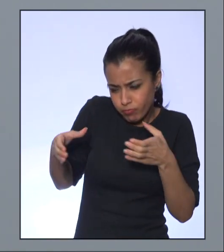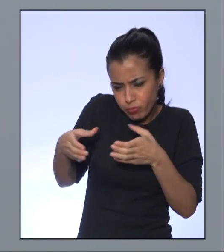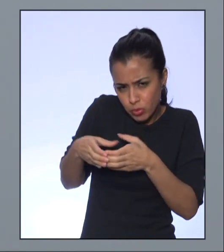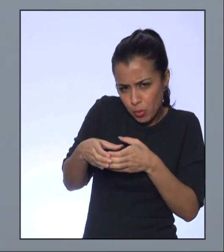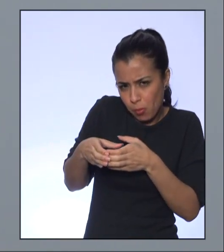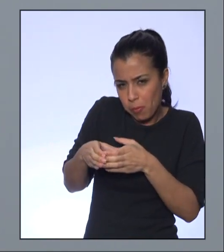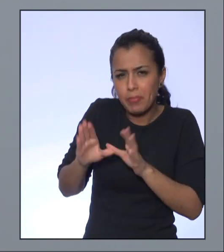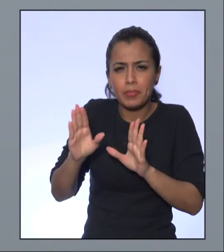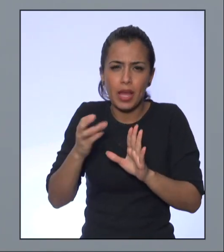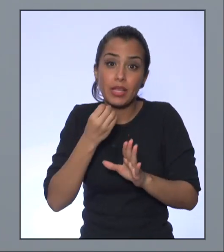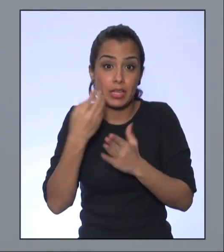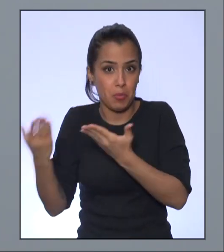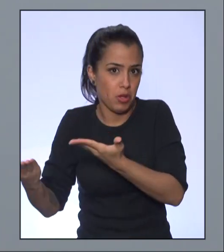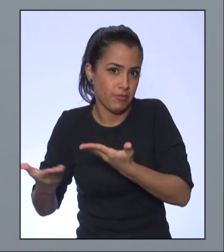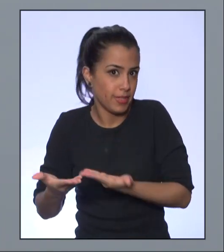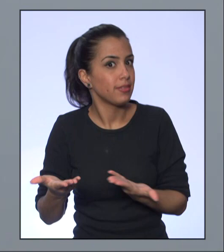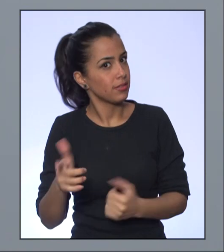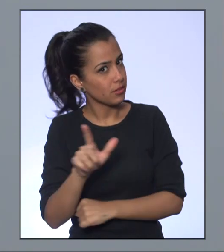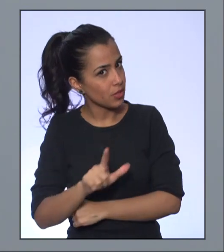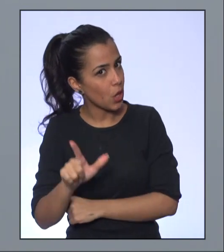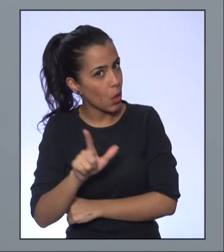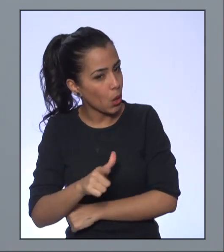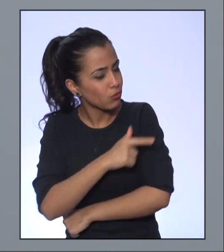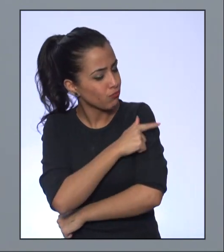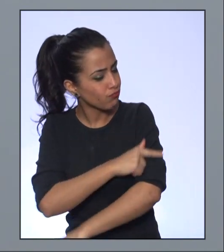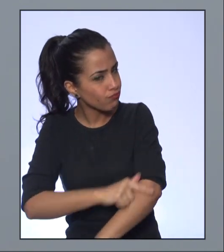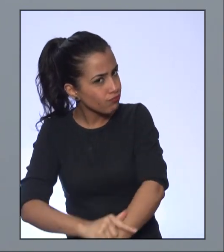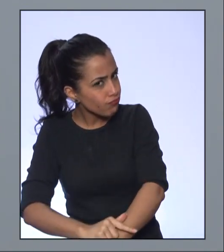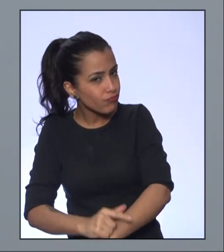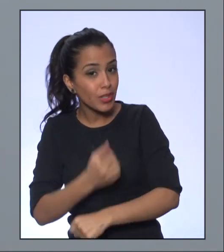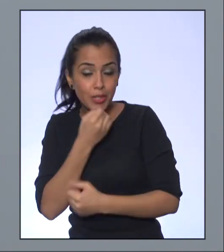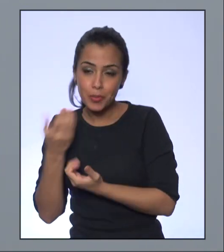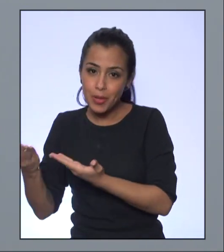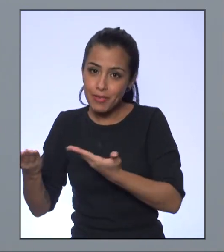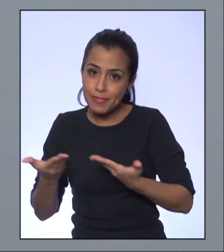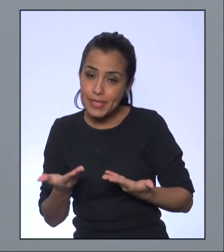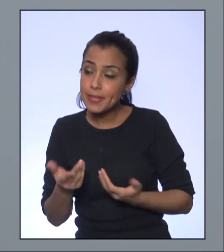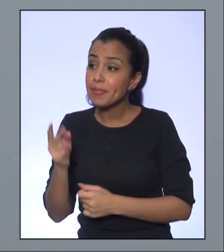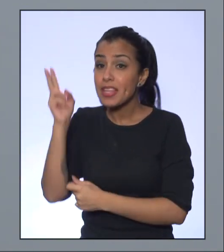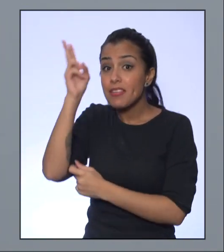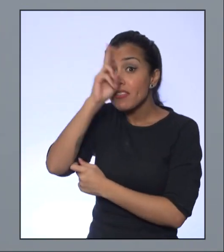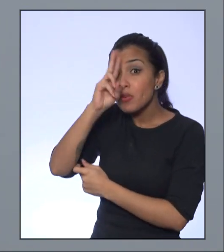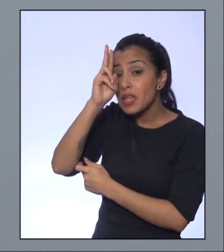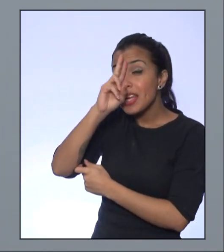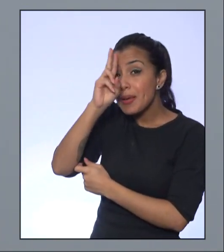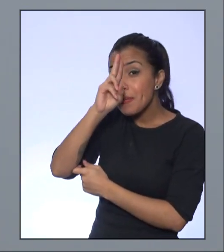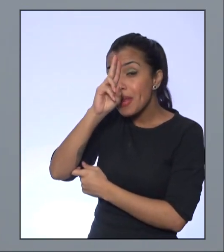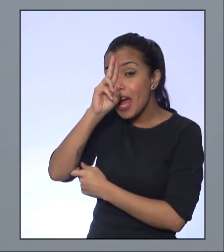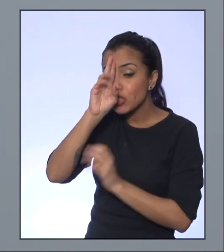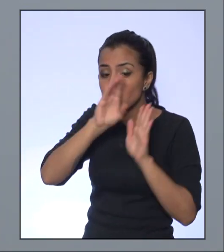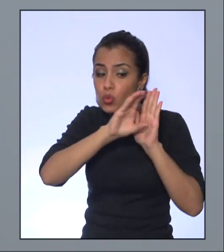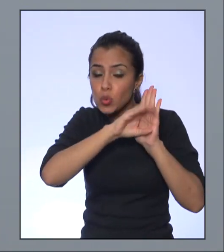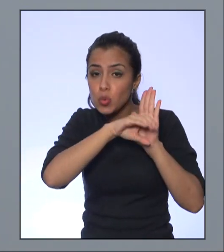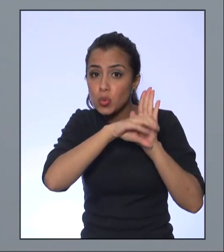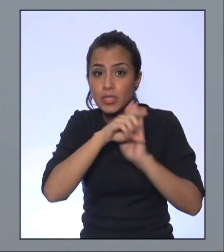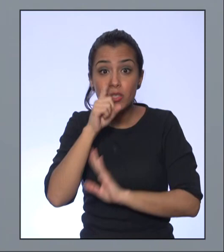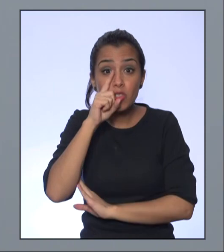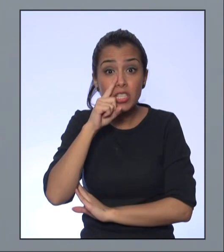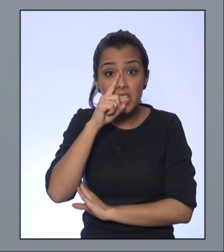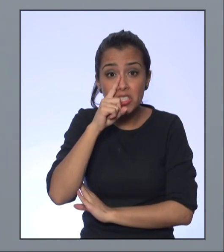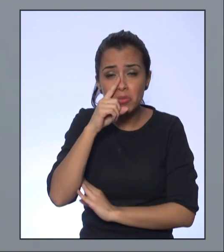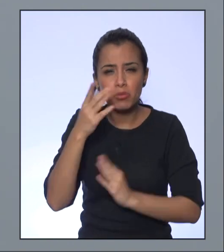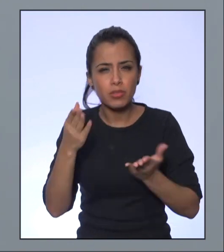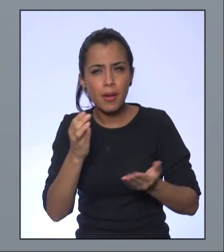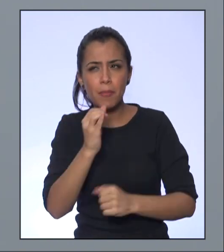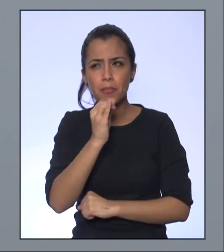as boas-vindas, é claro, e vai relembrar os conceitos de riscos. O que é o risco